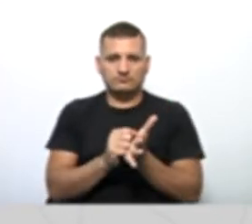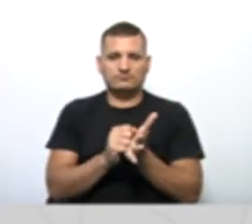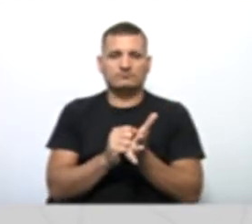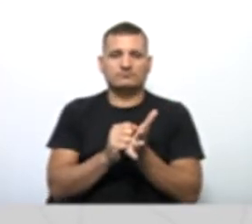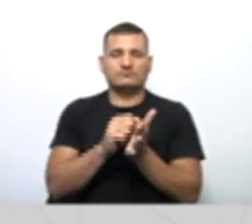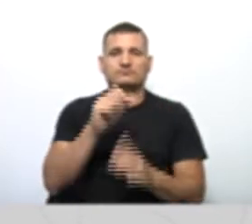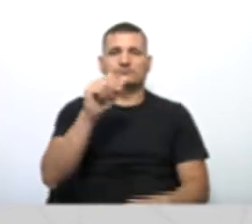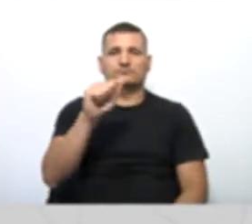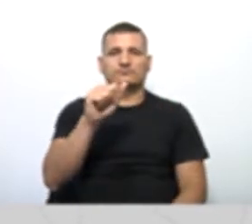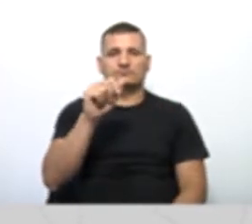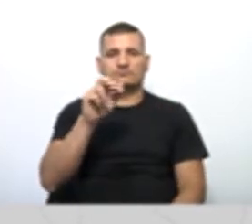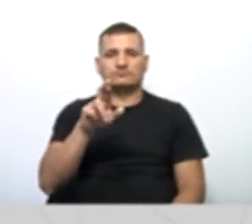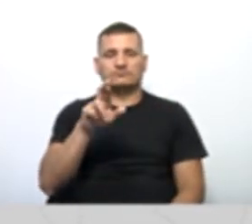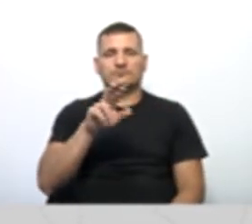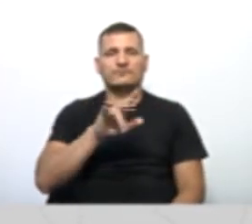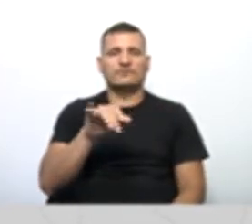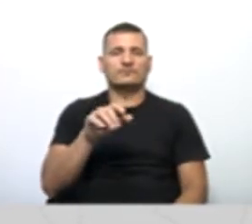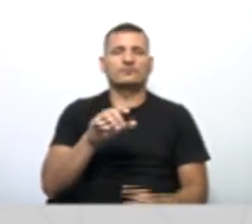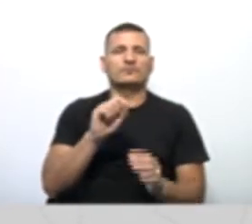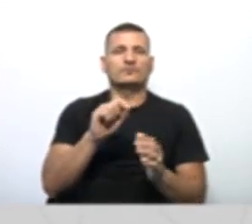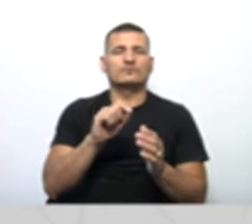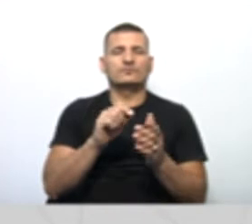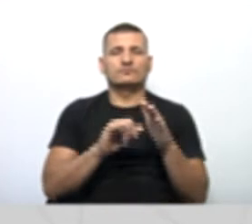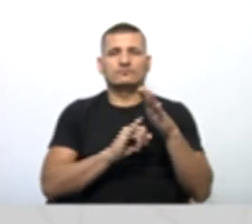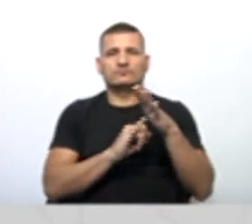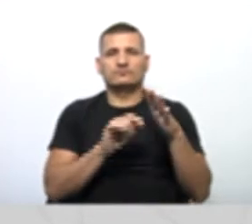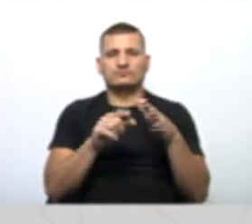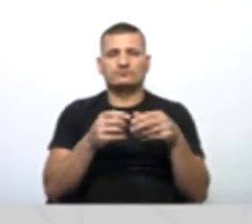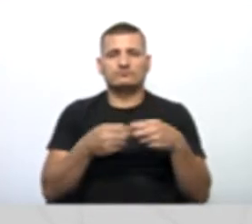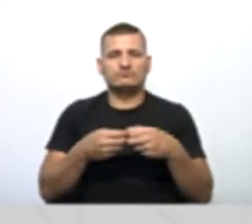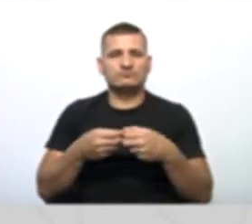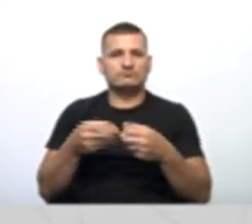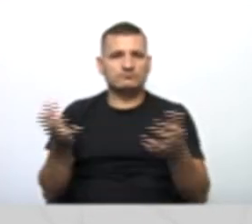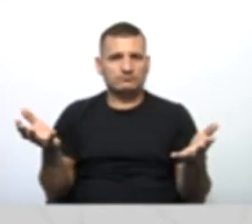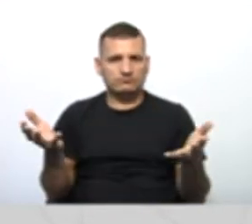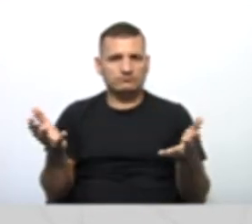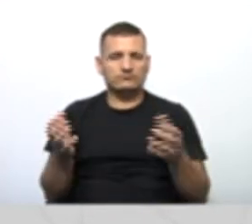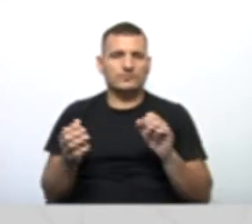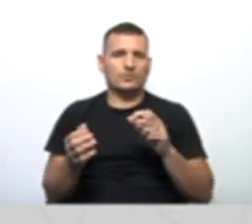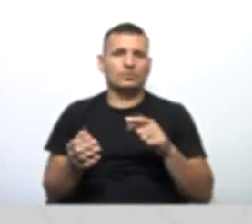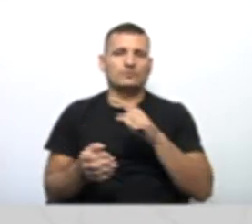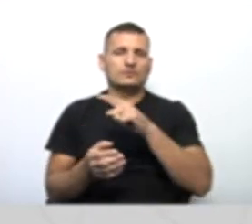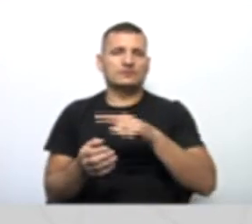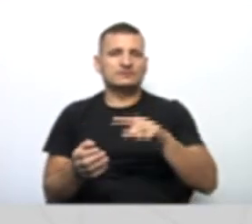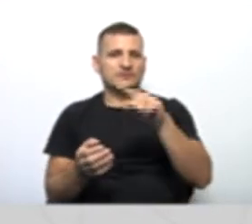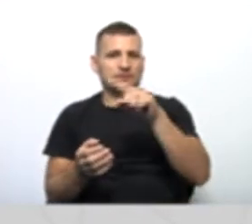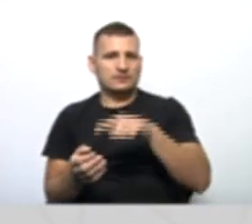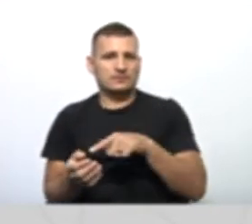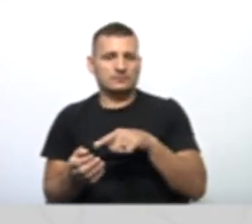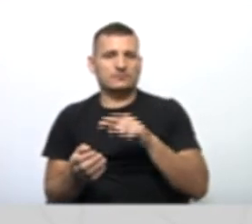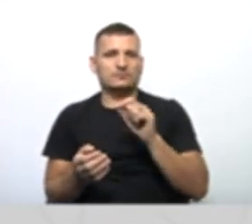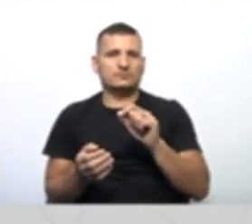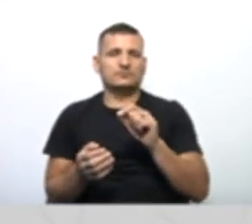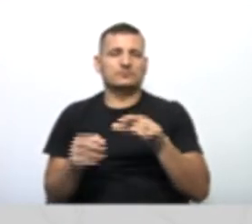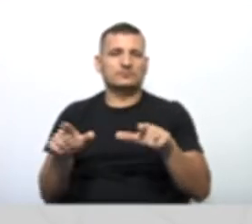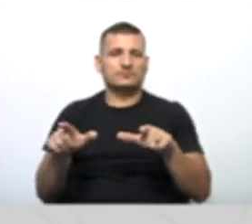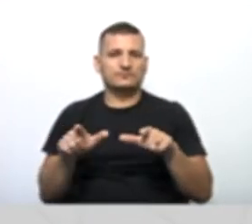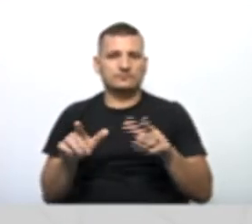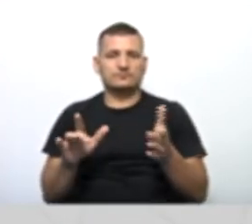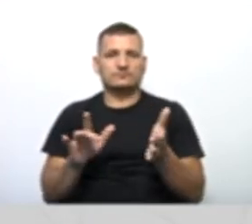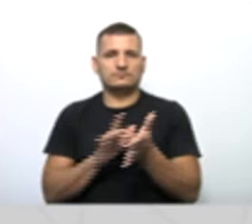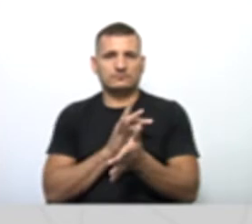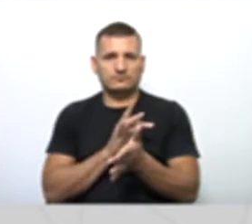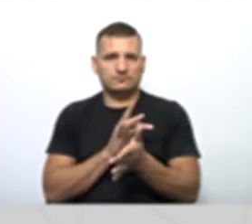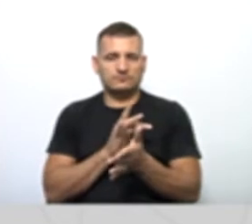responsabilidade de expedir, distribuir, renovar e revogar, ou seja, cancelar os certificados no